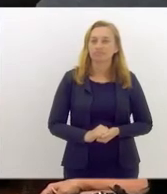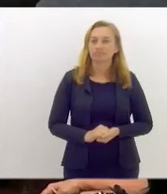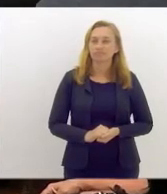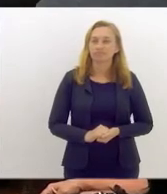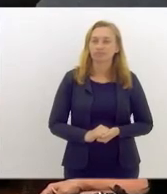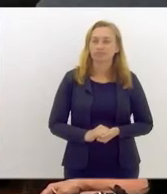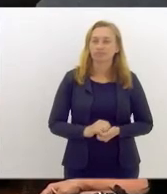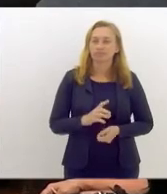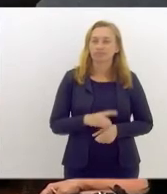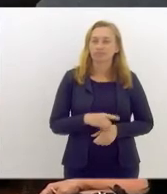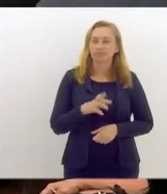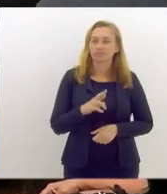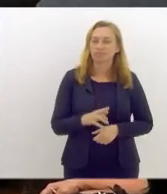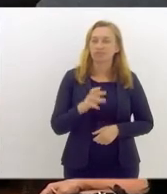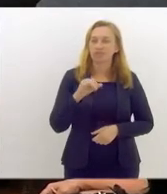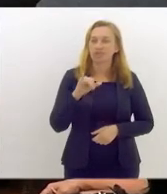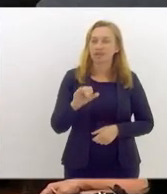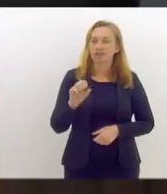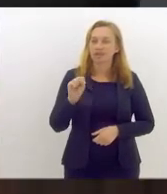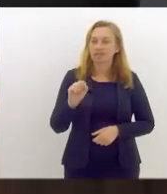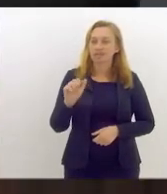Doutora Isabela